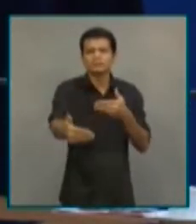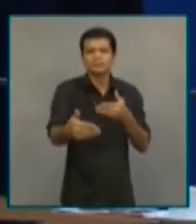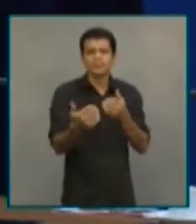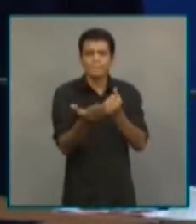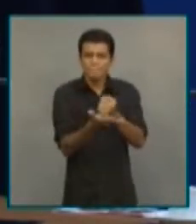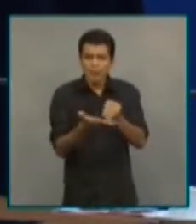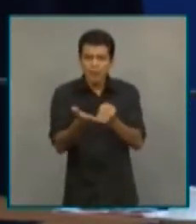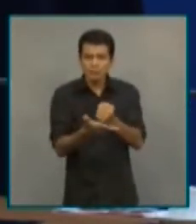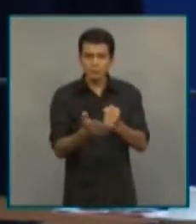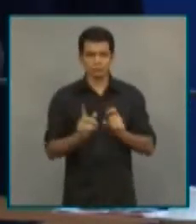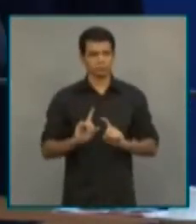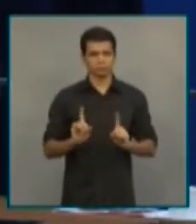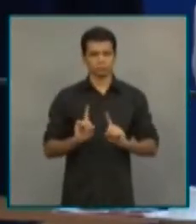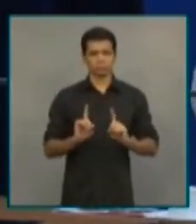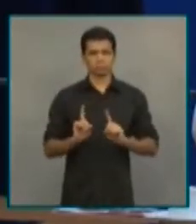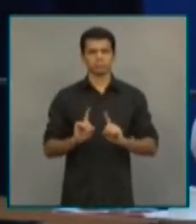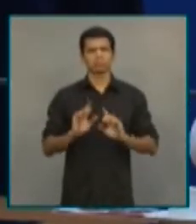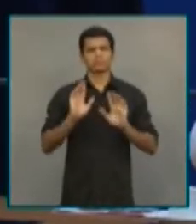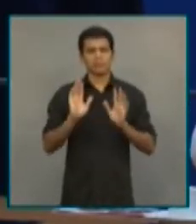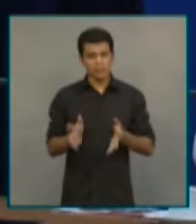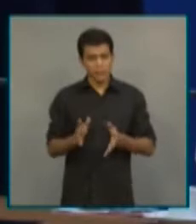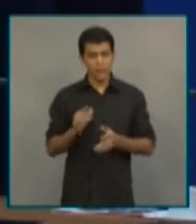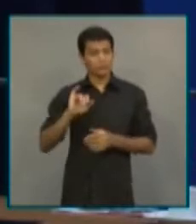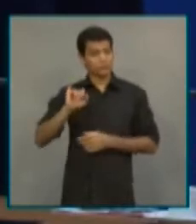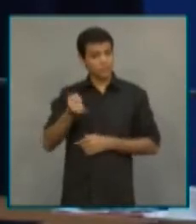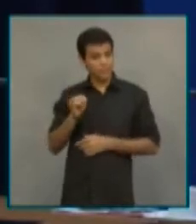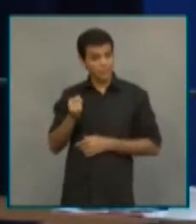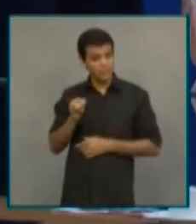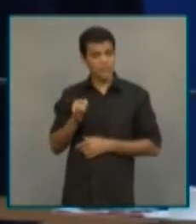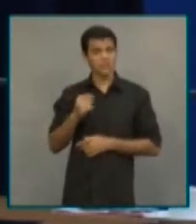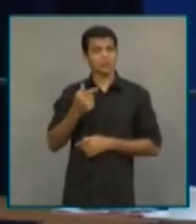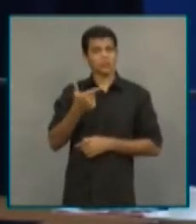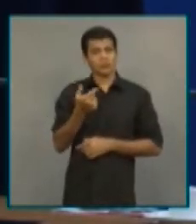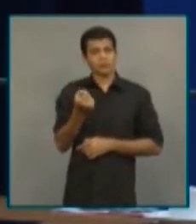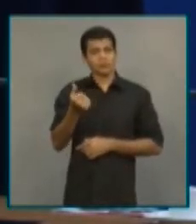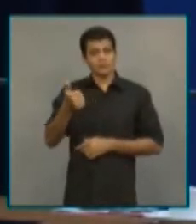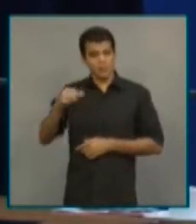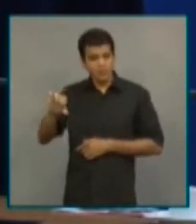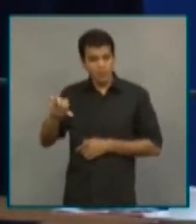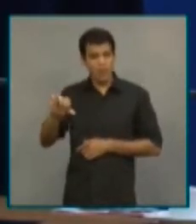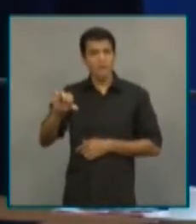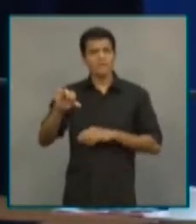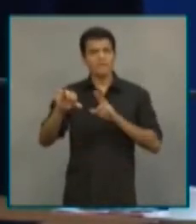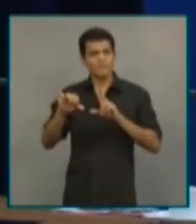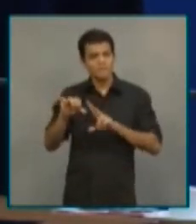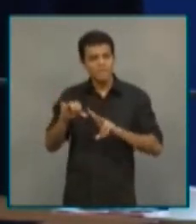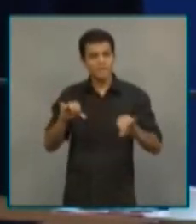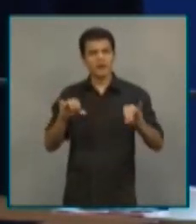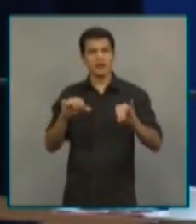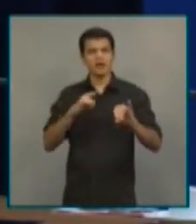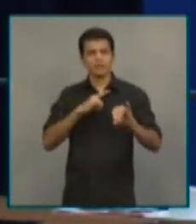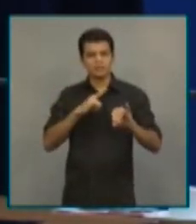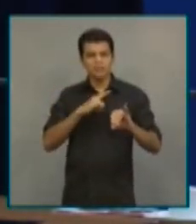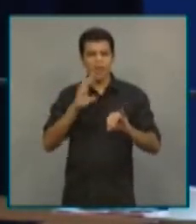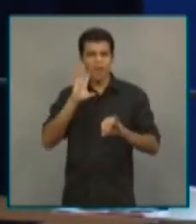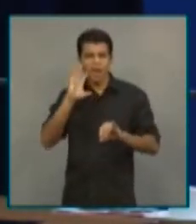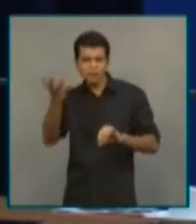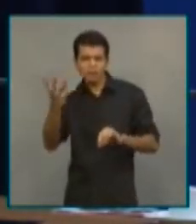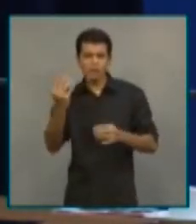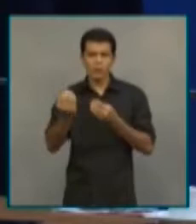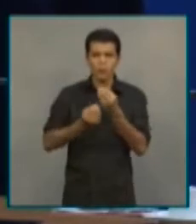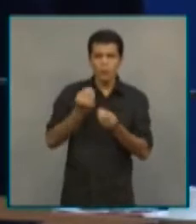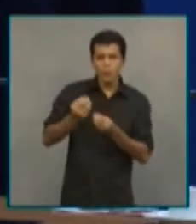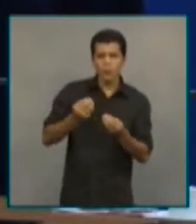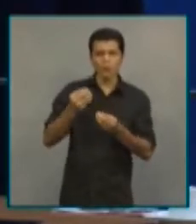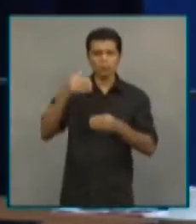e já a partir de janeiro de 2019 nós teremos finalmente o piso salarial da advocacia definido de forma democrática. Iremos fazer